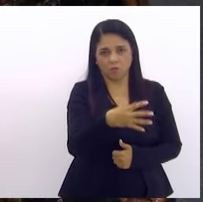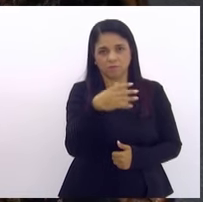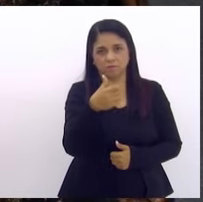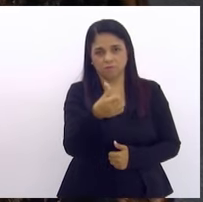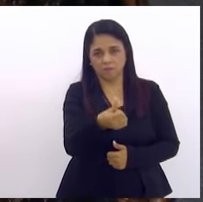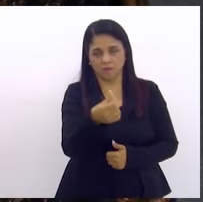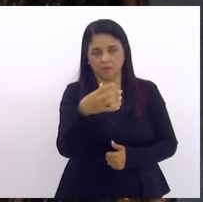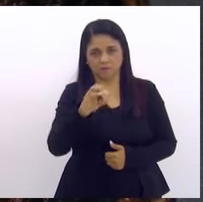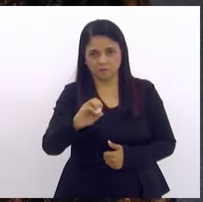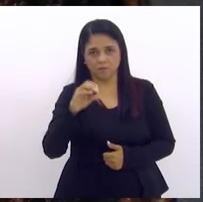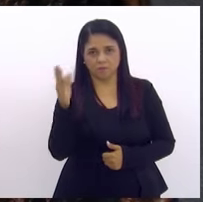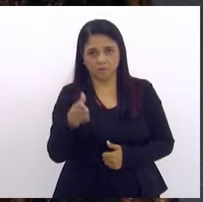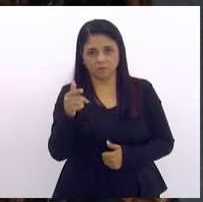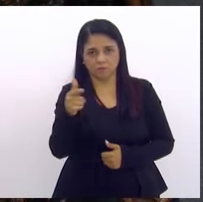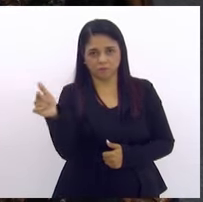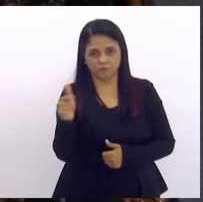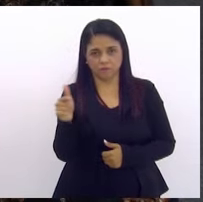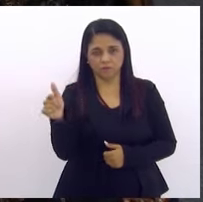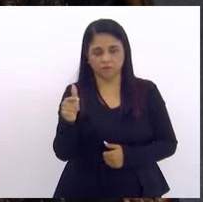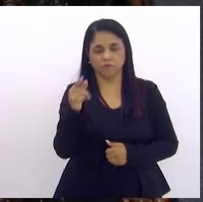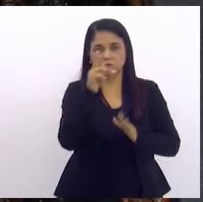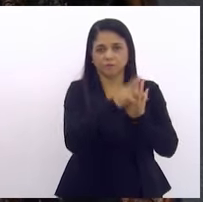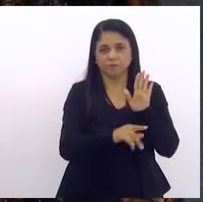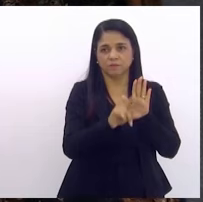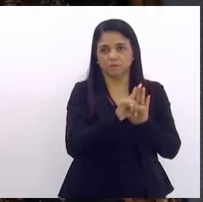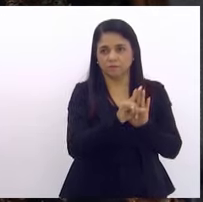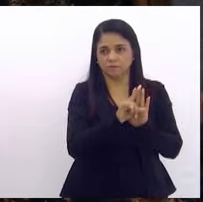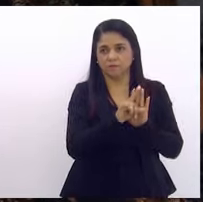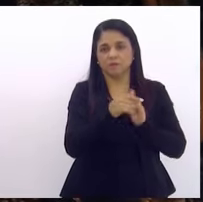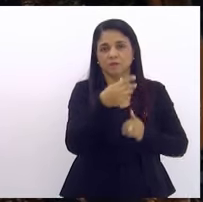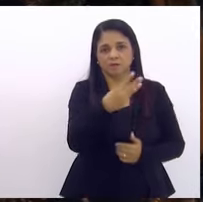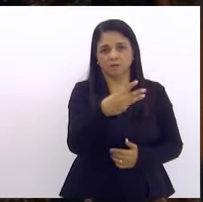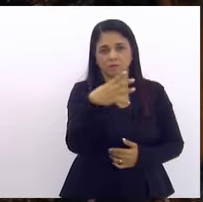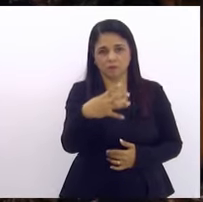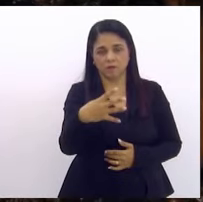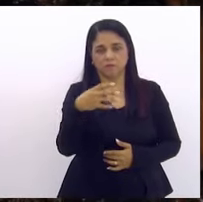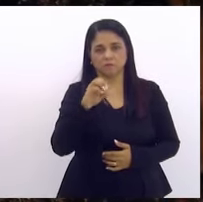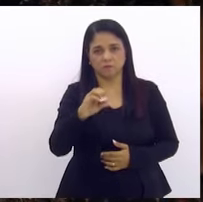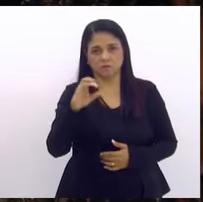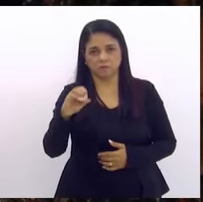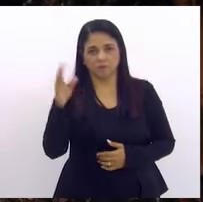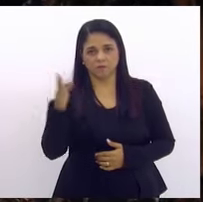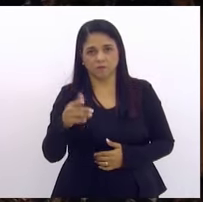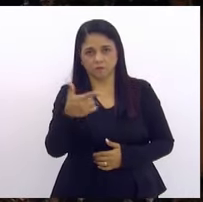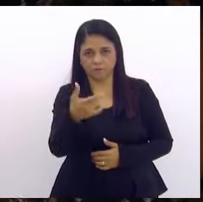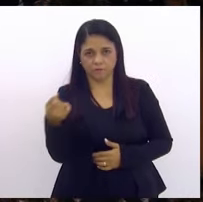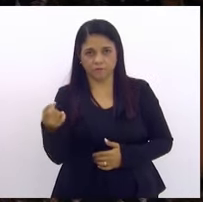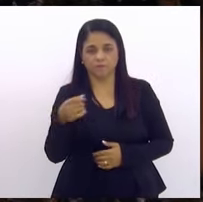6460 de 2022. 6460-22. 3400 de 2020.